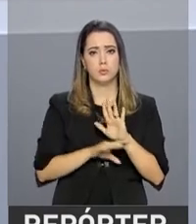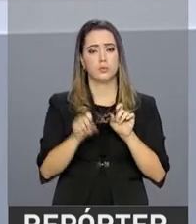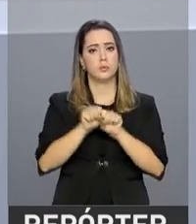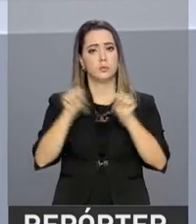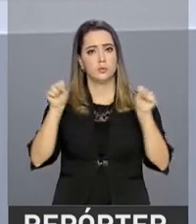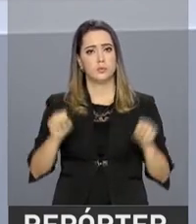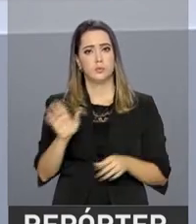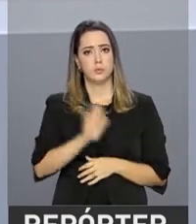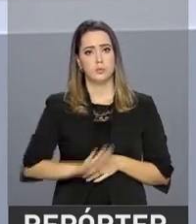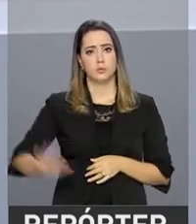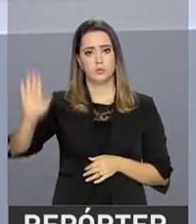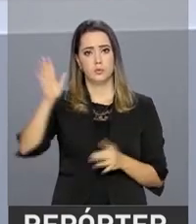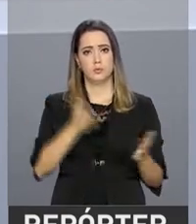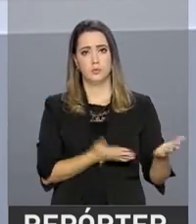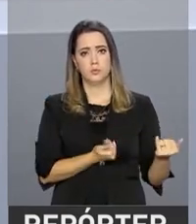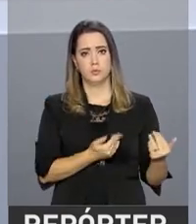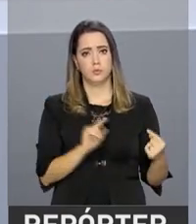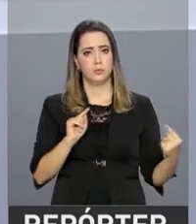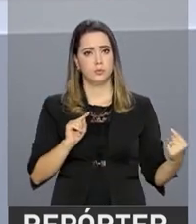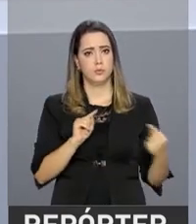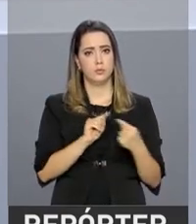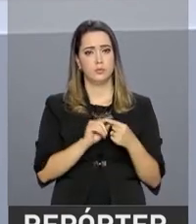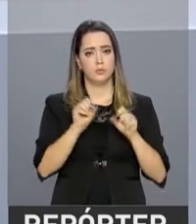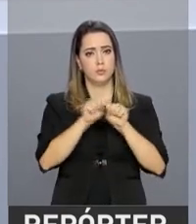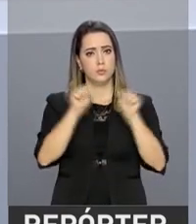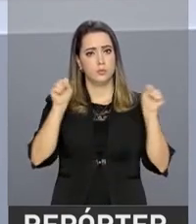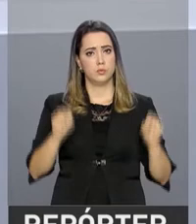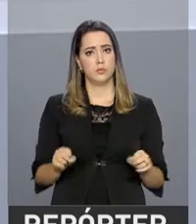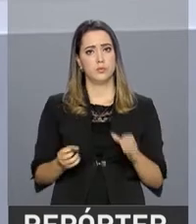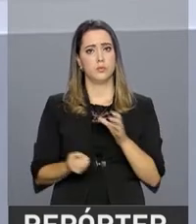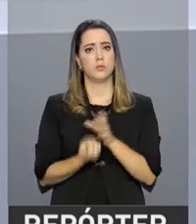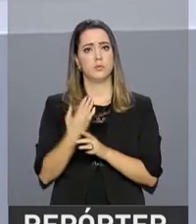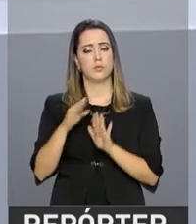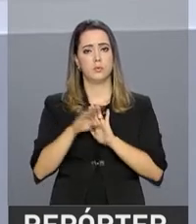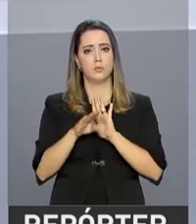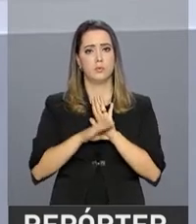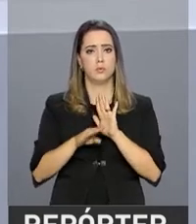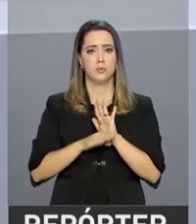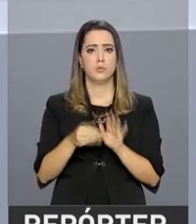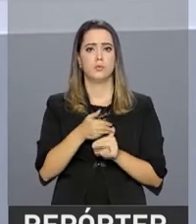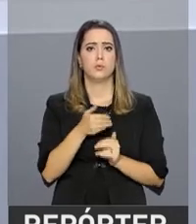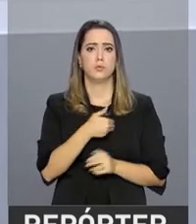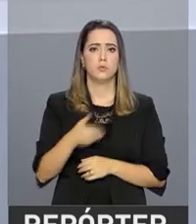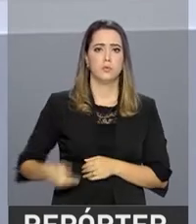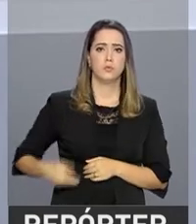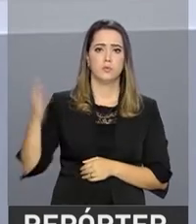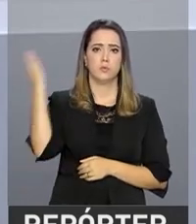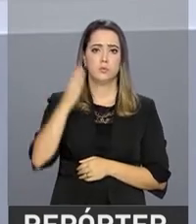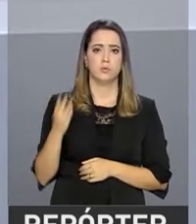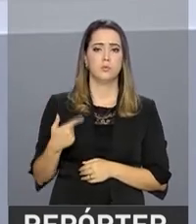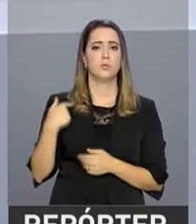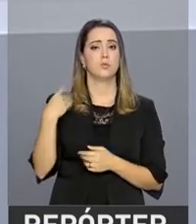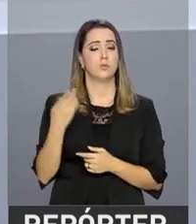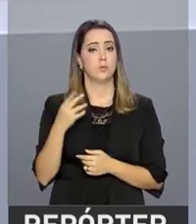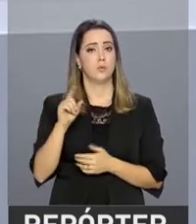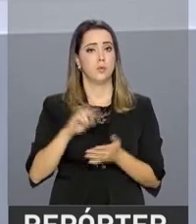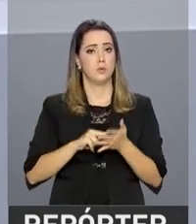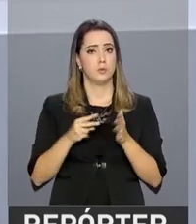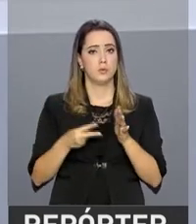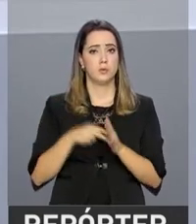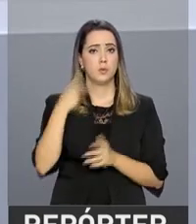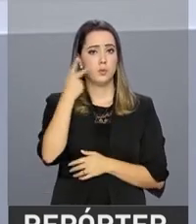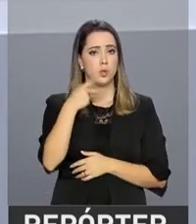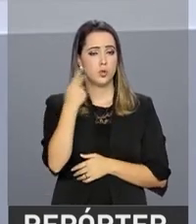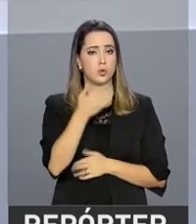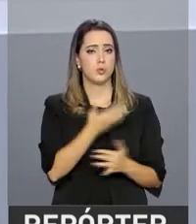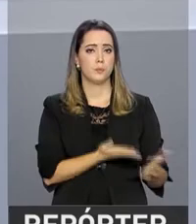regulamenta o sistema nacional da juventude o objetivo do sistema é criar um modelo de governança no brasil no que diz respeito a